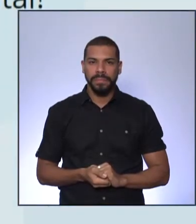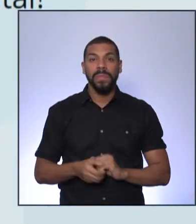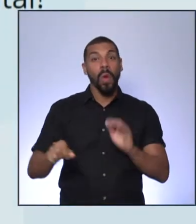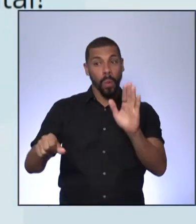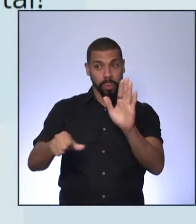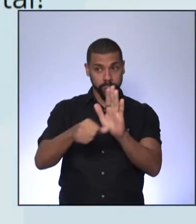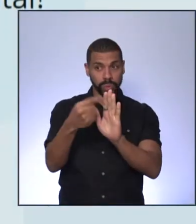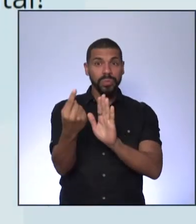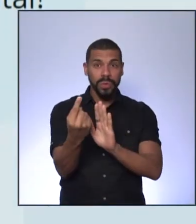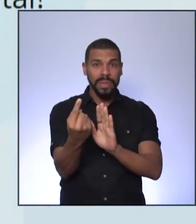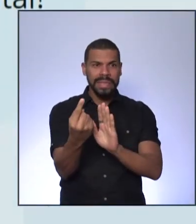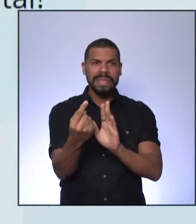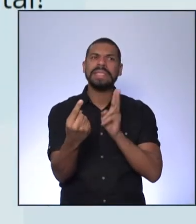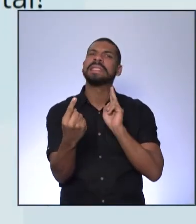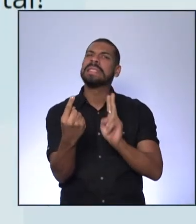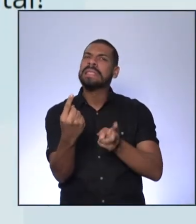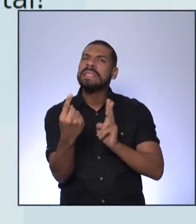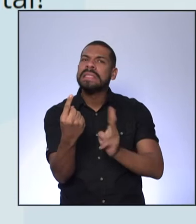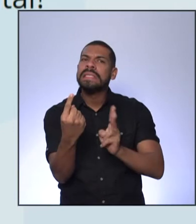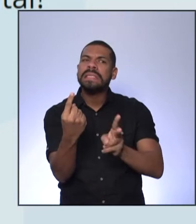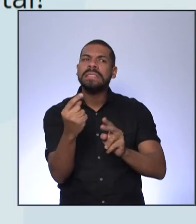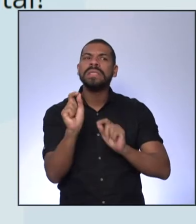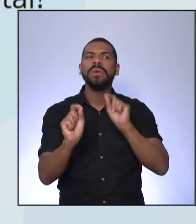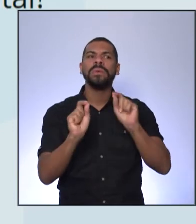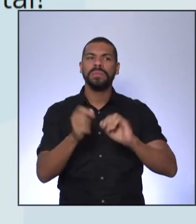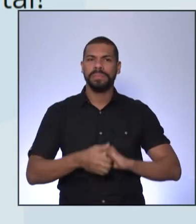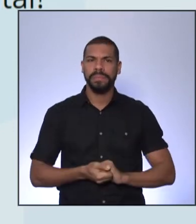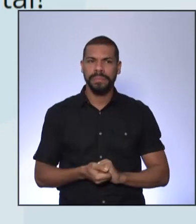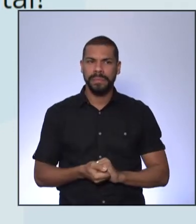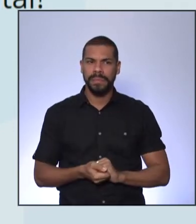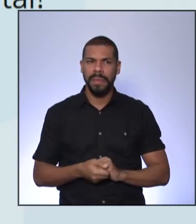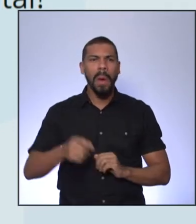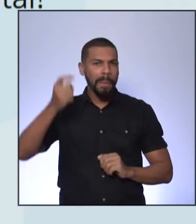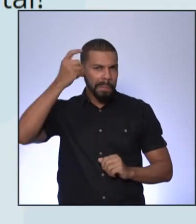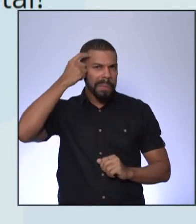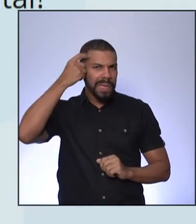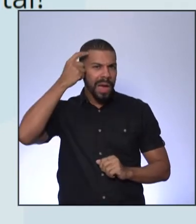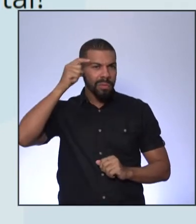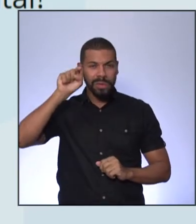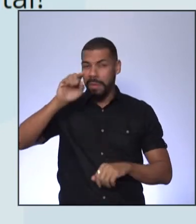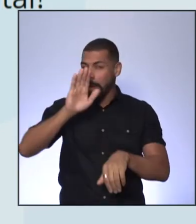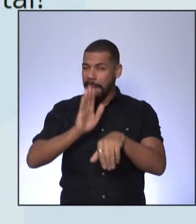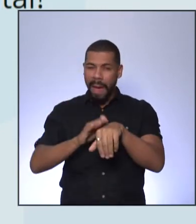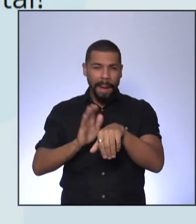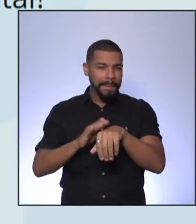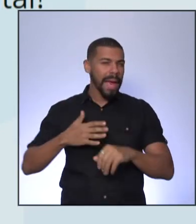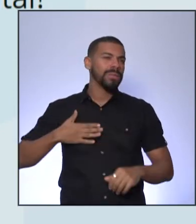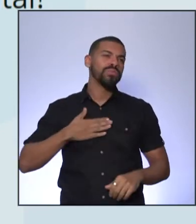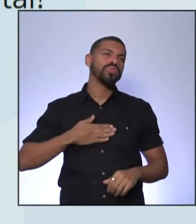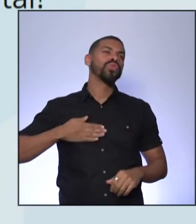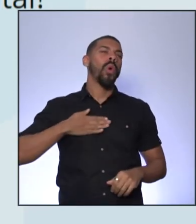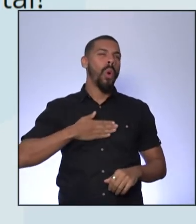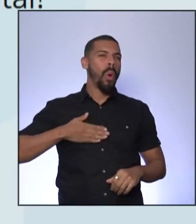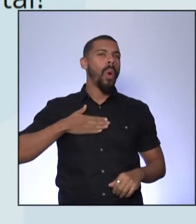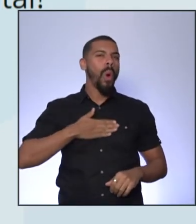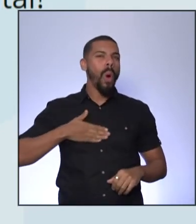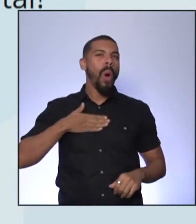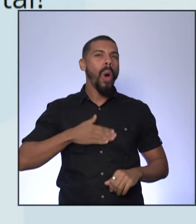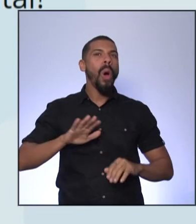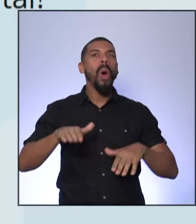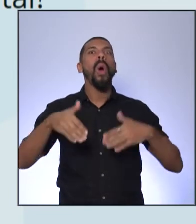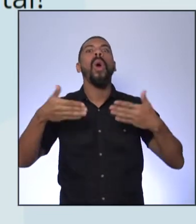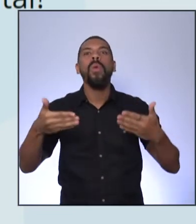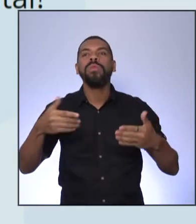Primeiro, vocês precisam sempre ter em mente que pensar no que você gosta de aprender na escola e fora dela ajuda a saber